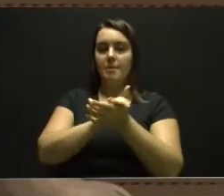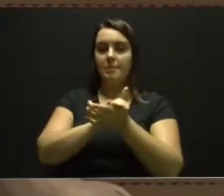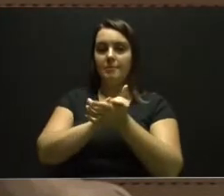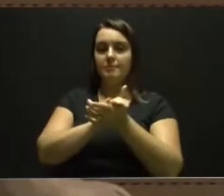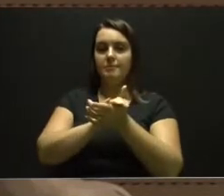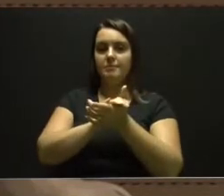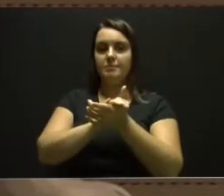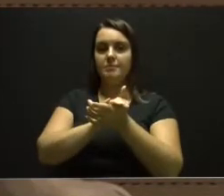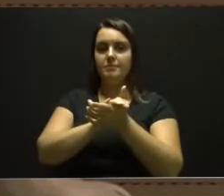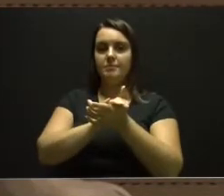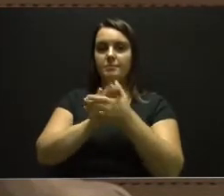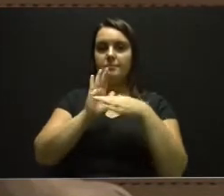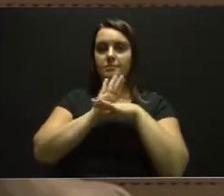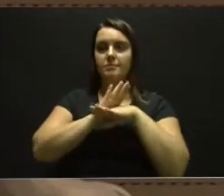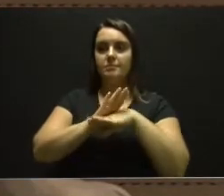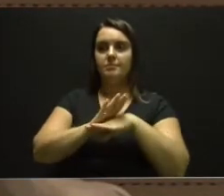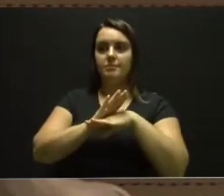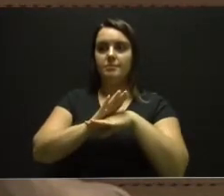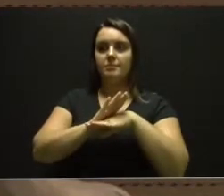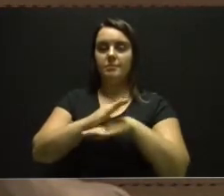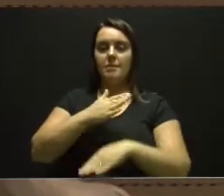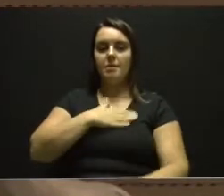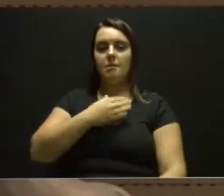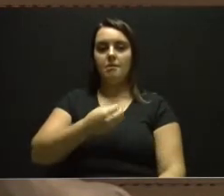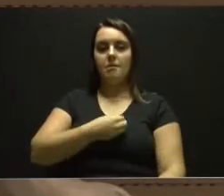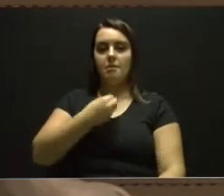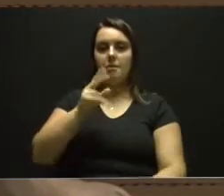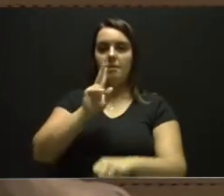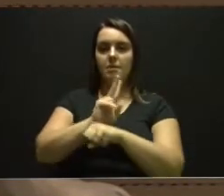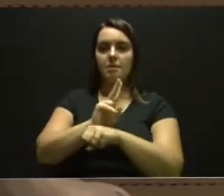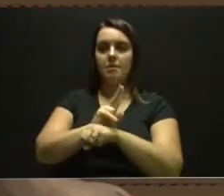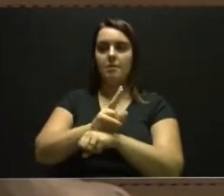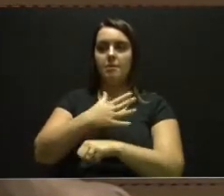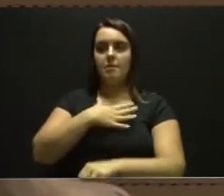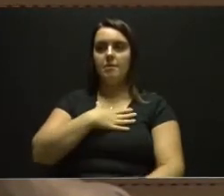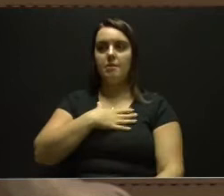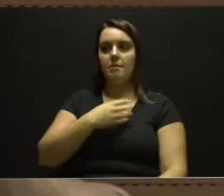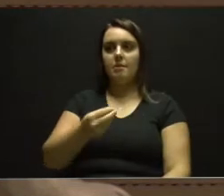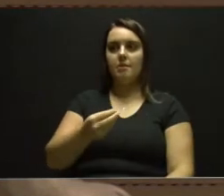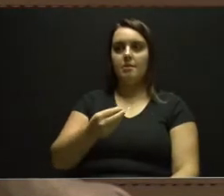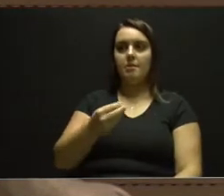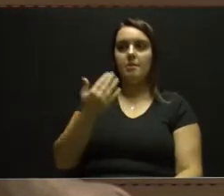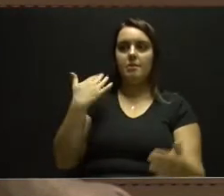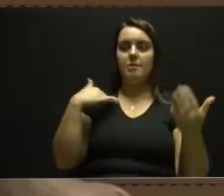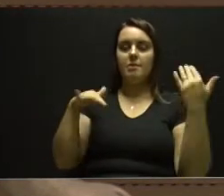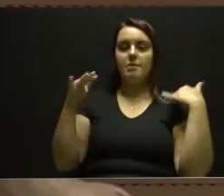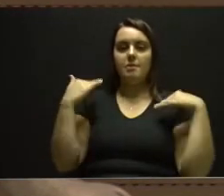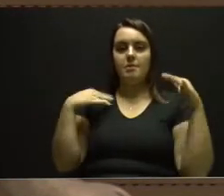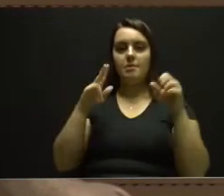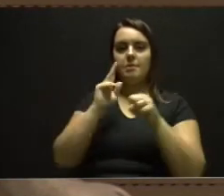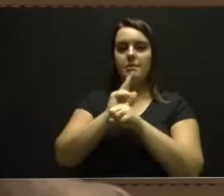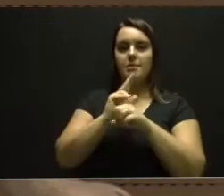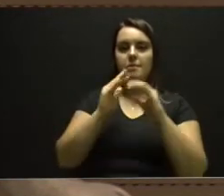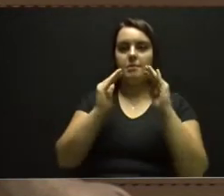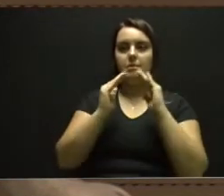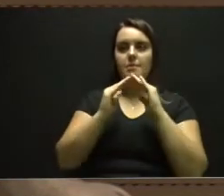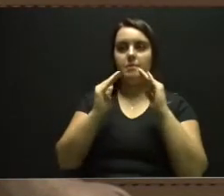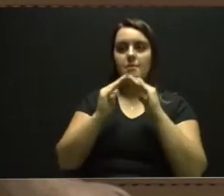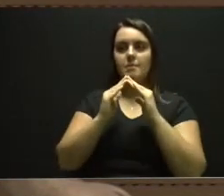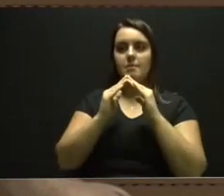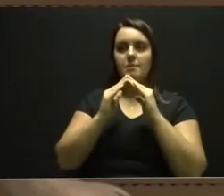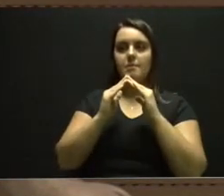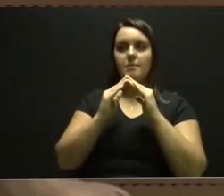e aí a minha vida era só cuidar das minhas filhas passe a cuidar da casa